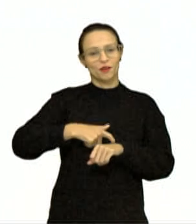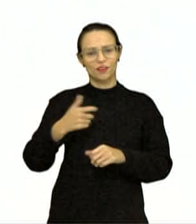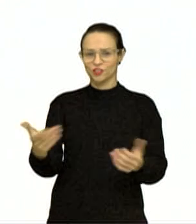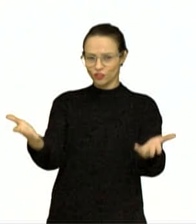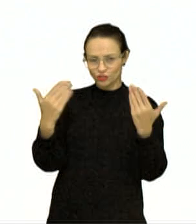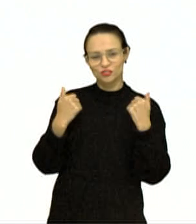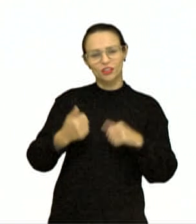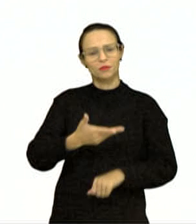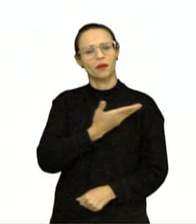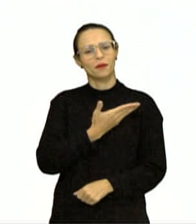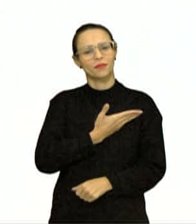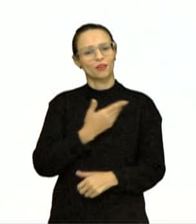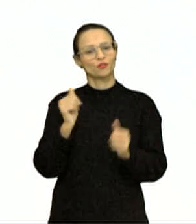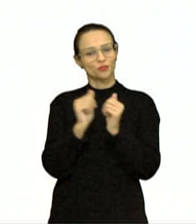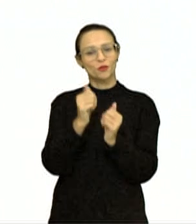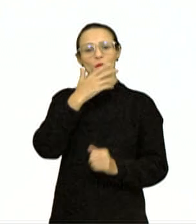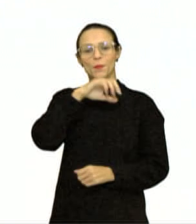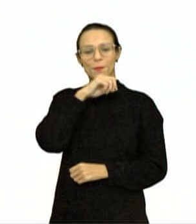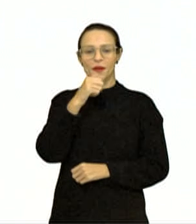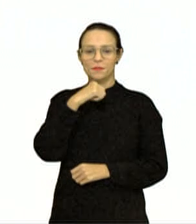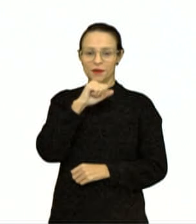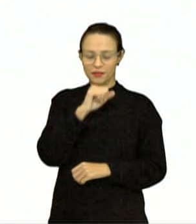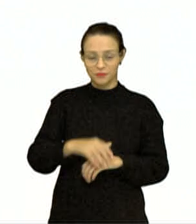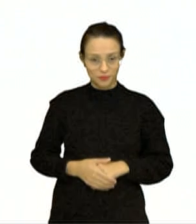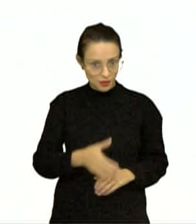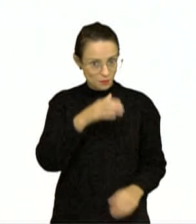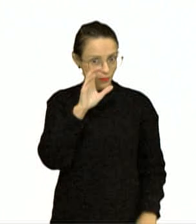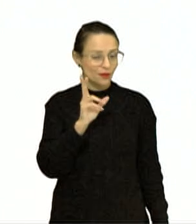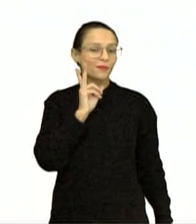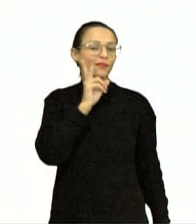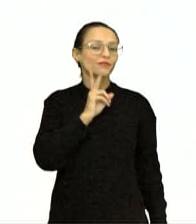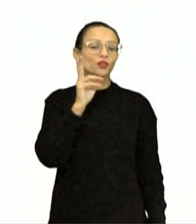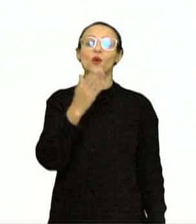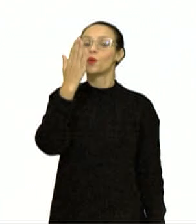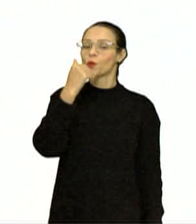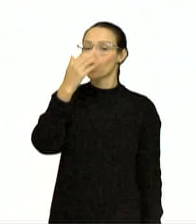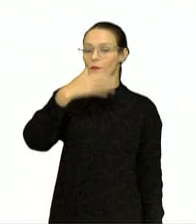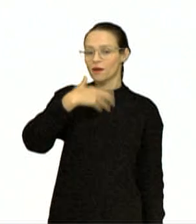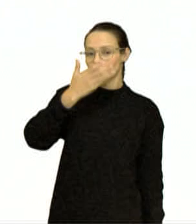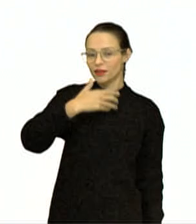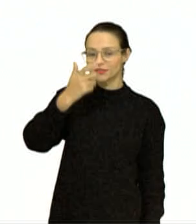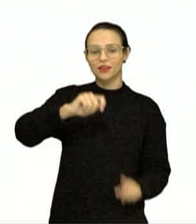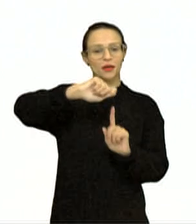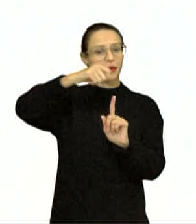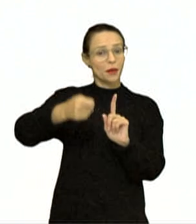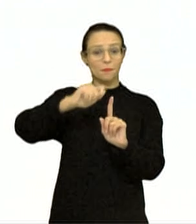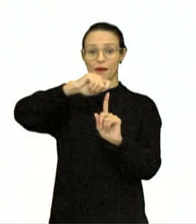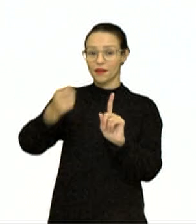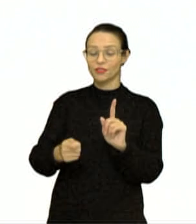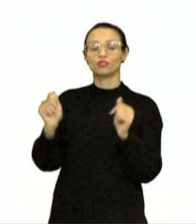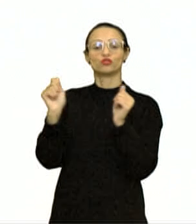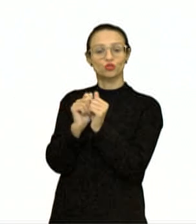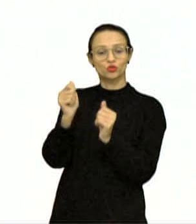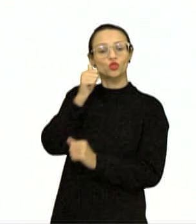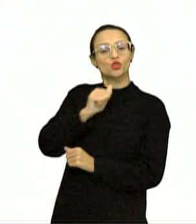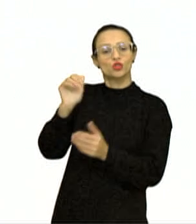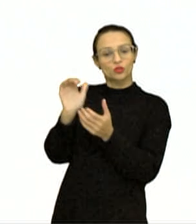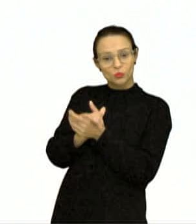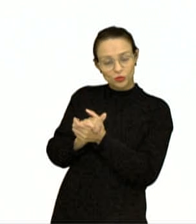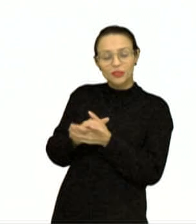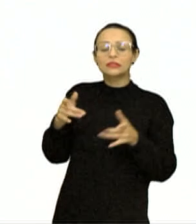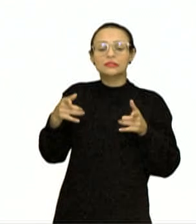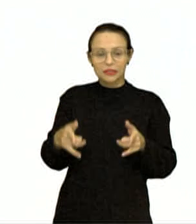amigos junto com seus pais. Beba o vinho, coma a maçã e a banana junto com sua mulher na sua